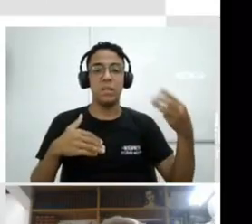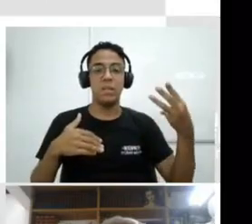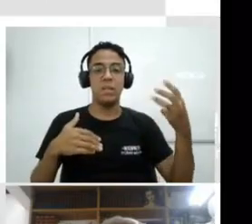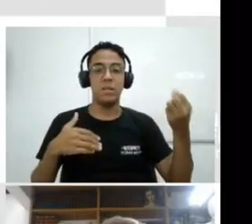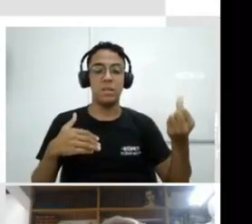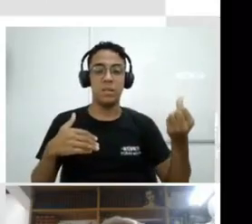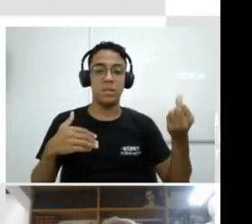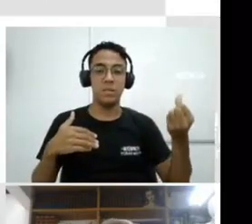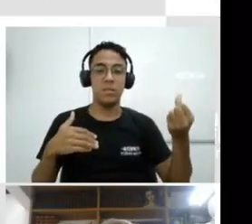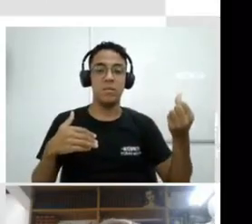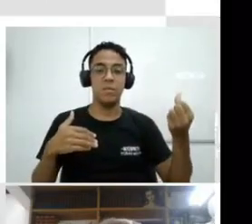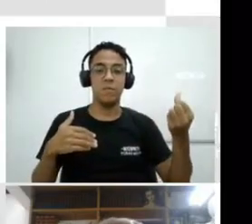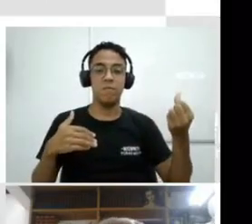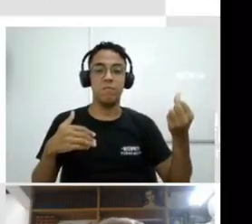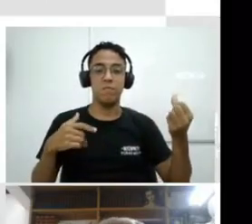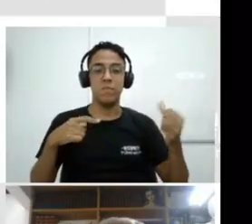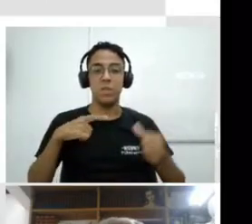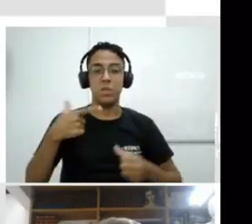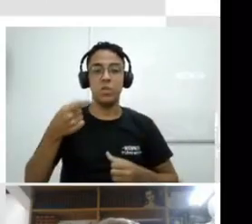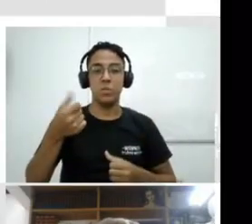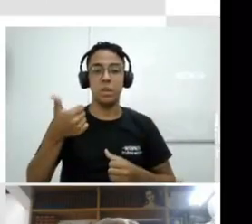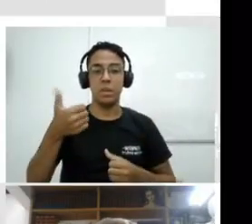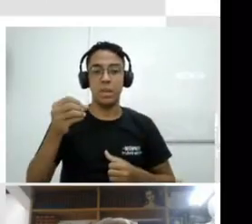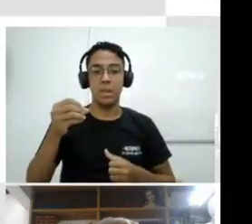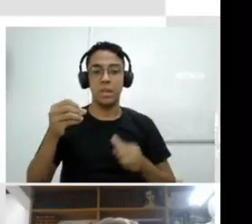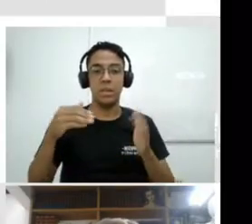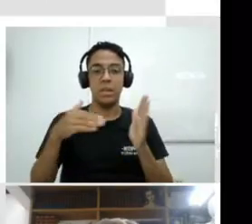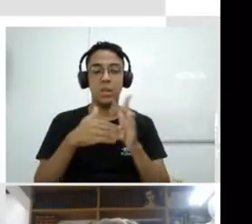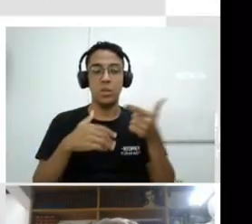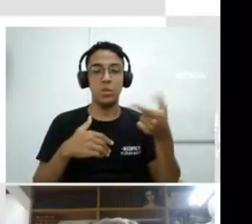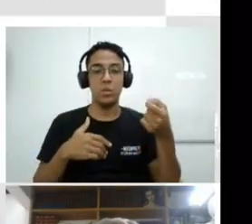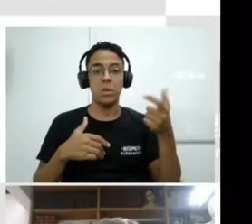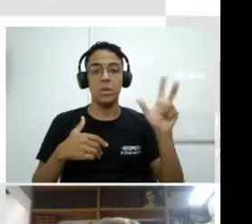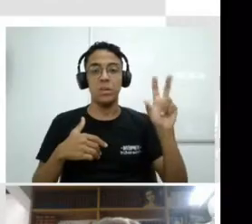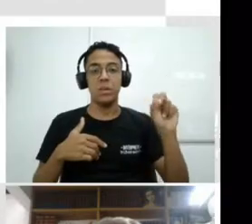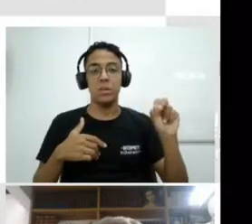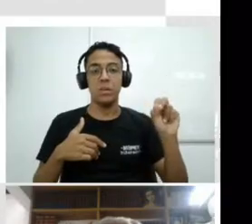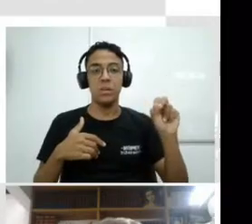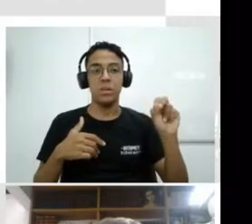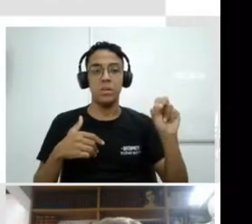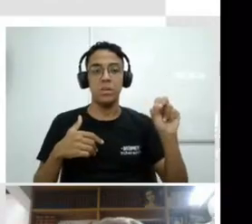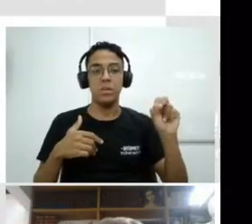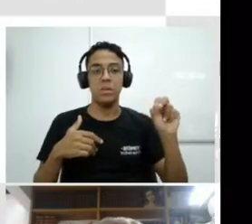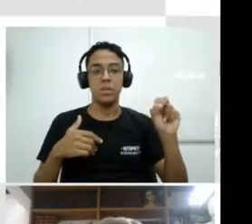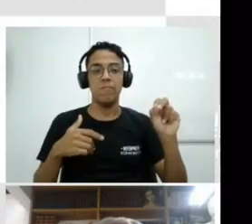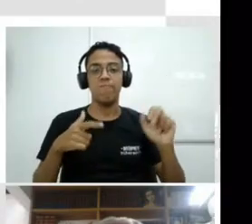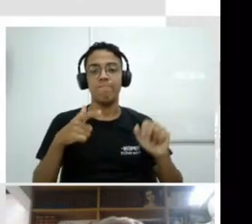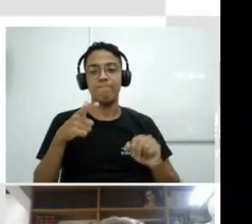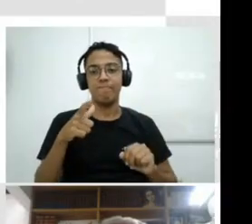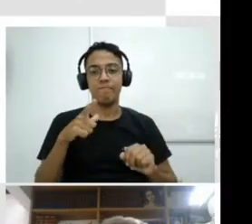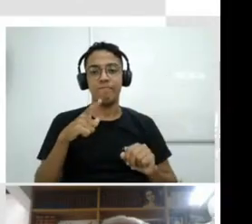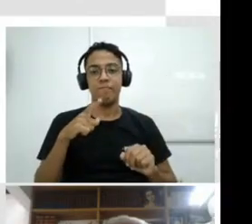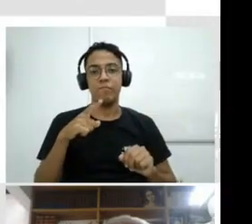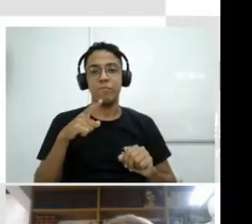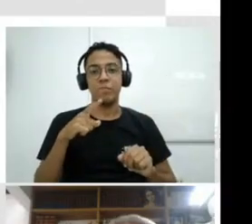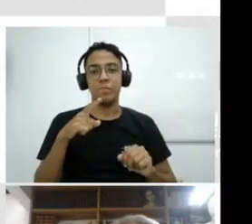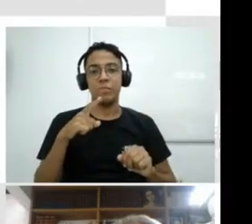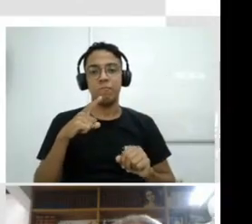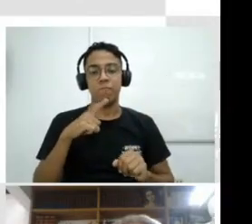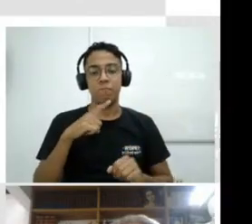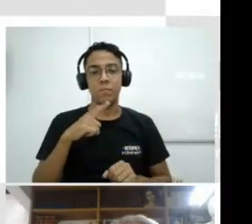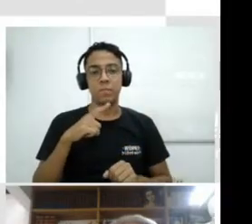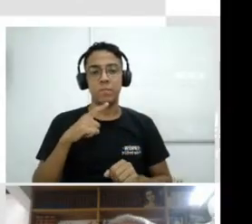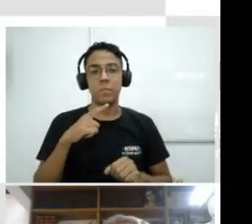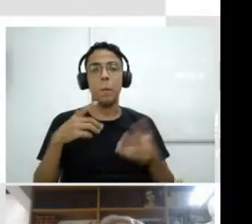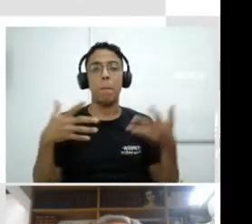1880 a 1950 a 2010 2050. Né? Uma aceleração, portanto, gigantesca, né? Verdadeiramente gigantesca.